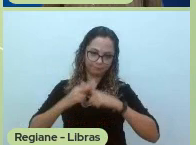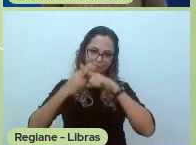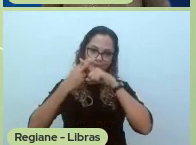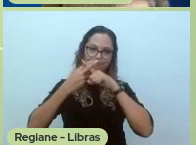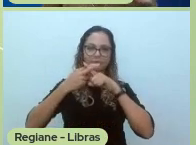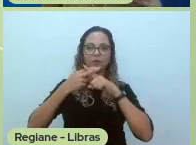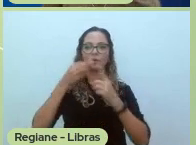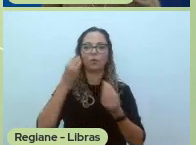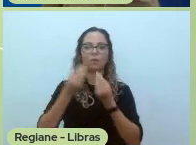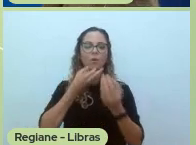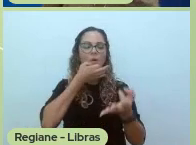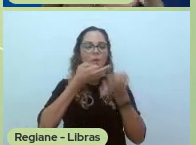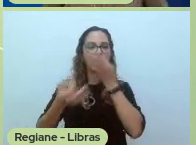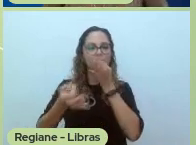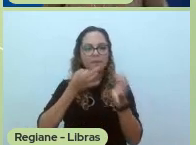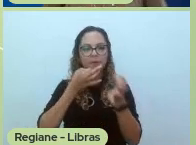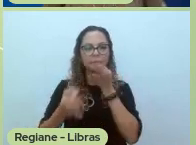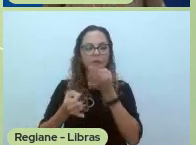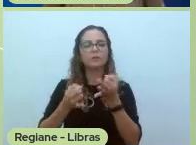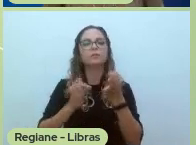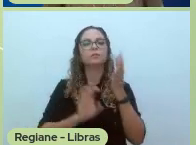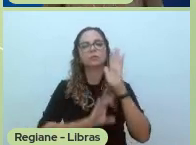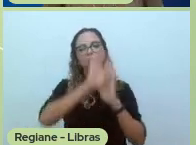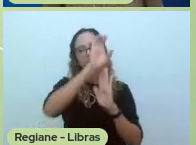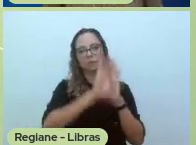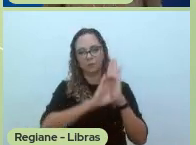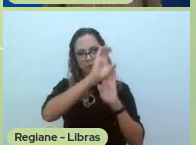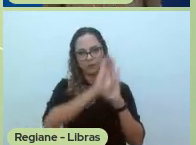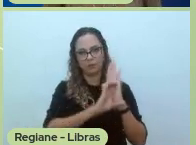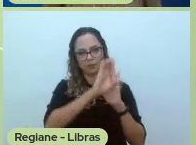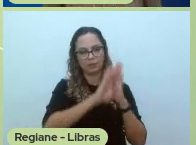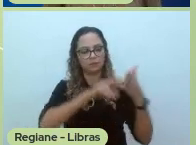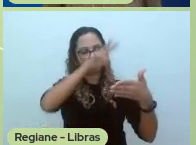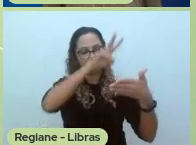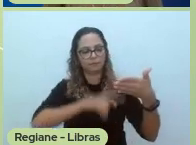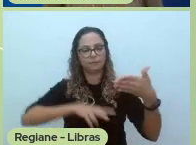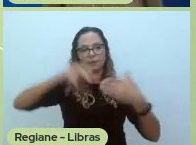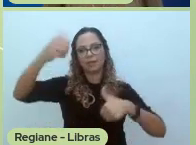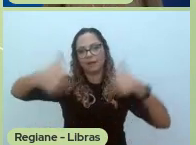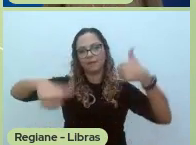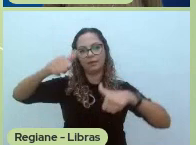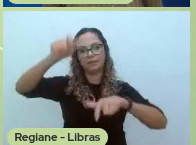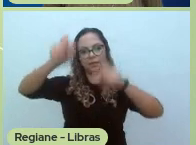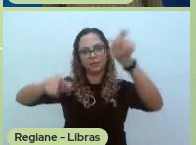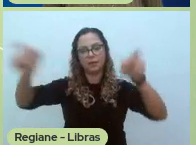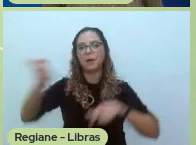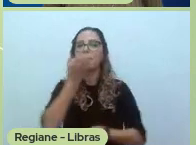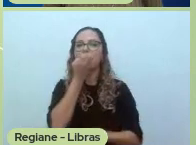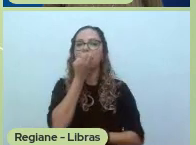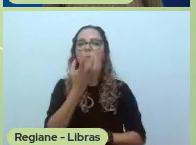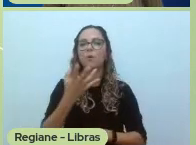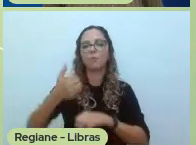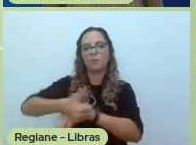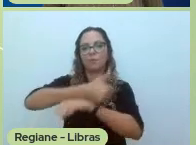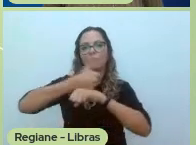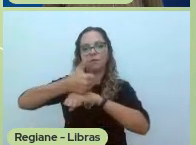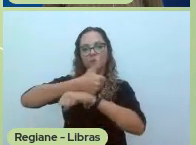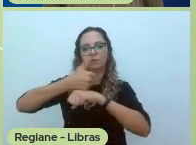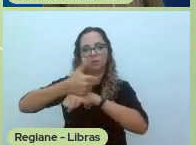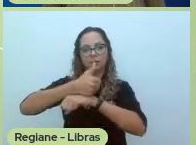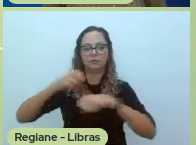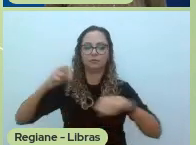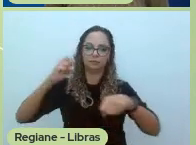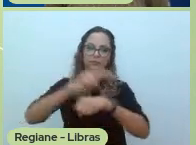tudo que a gente aprendeu, do que é um bom profissional e do que é uma boa experiência de carreira para ser contratado. E